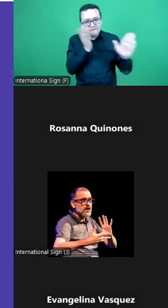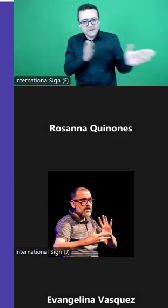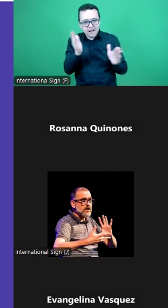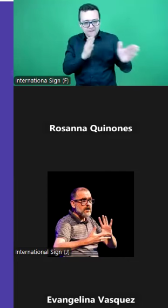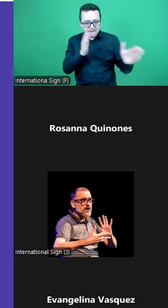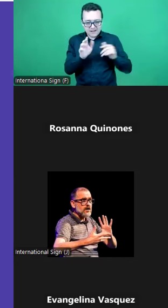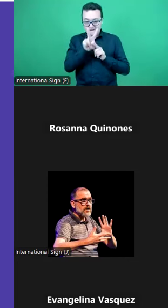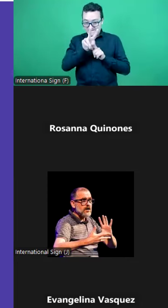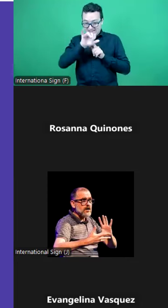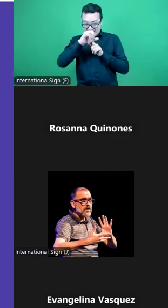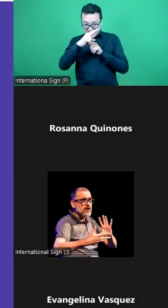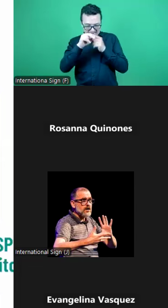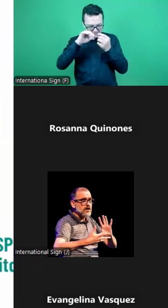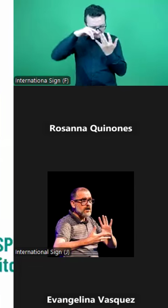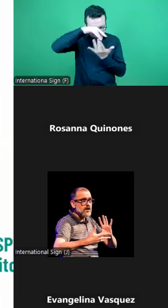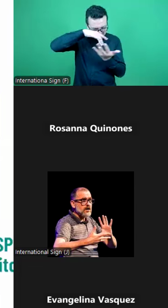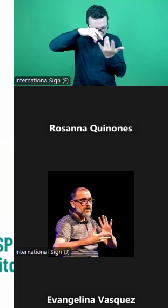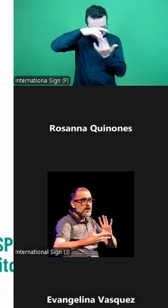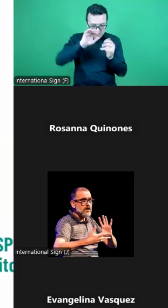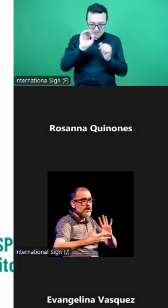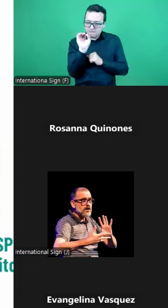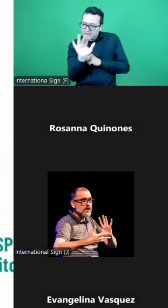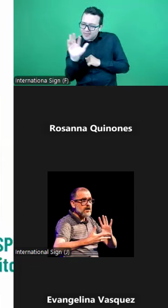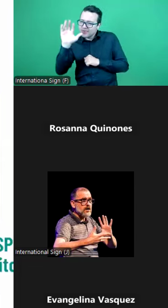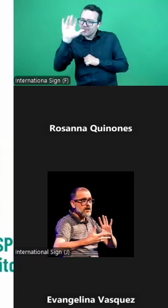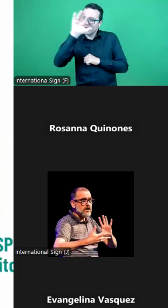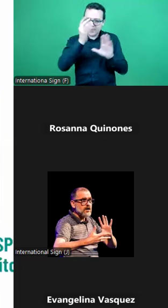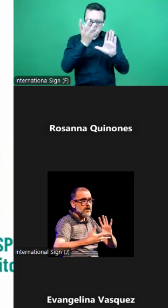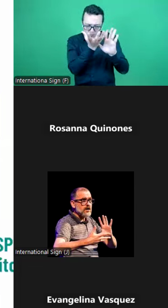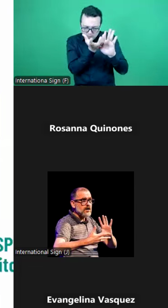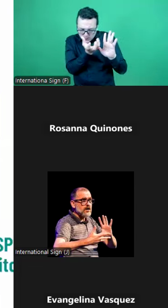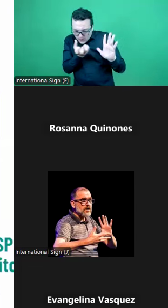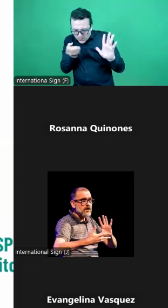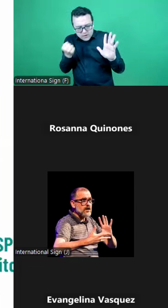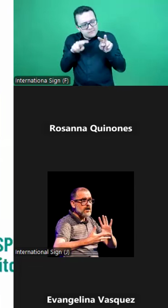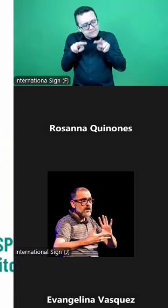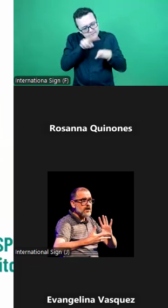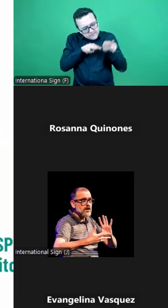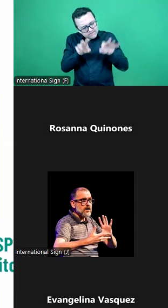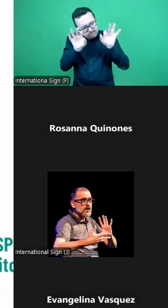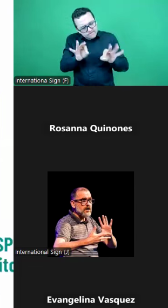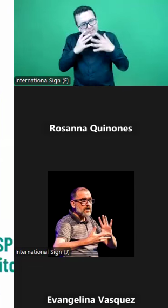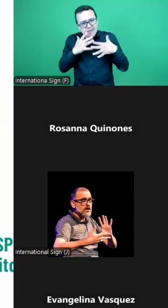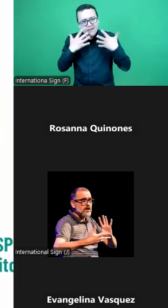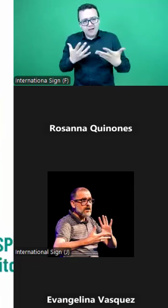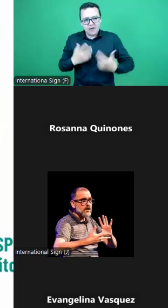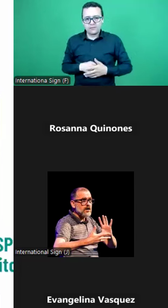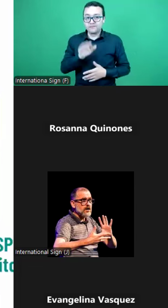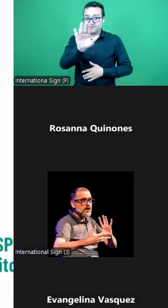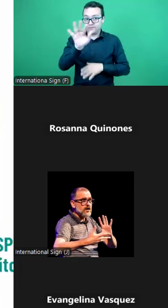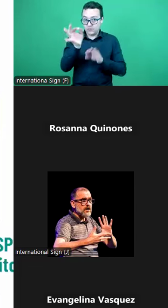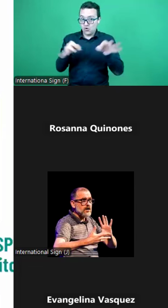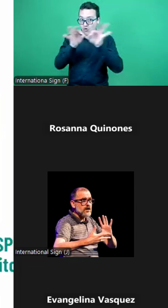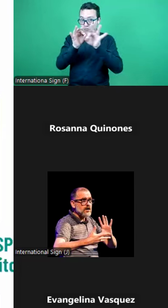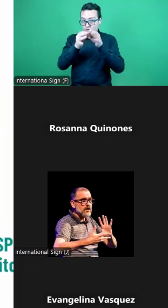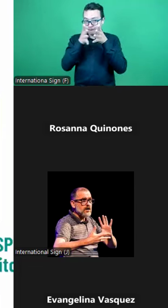vantagens da implementação de sistemas de HIV no país. Como introdução, gostaria de